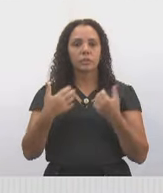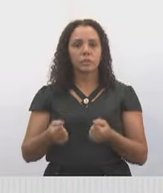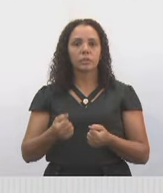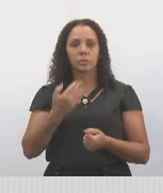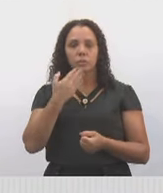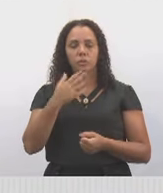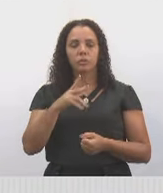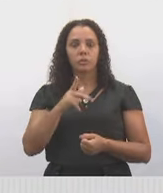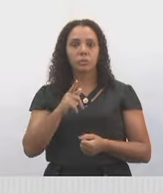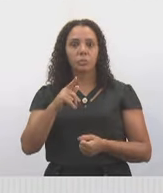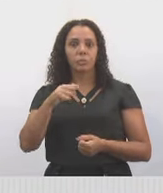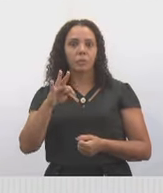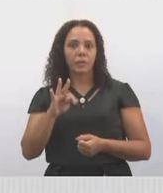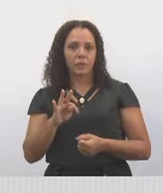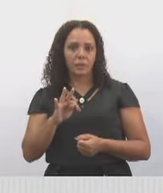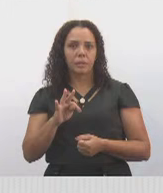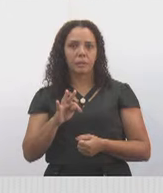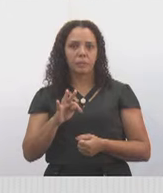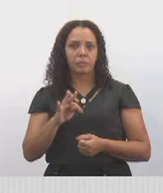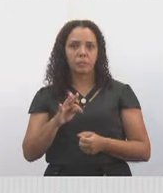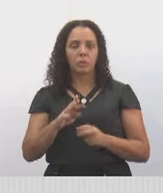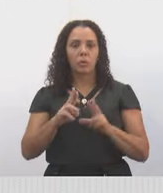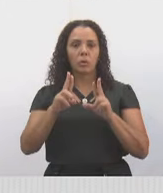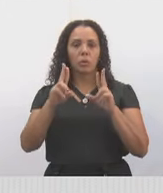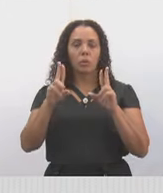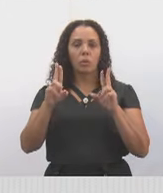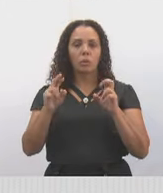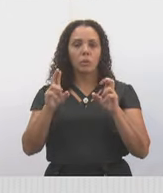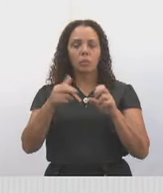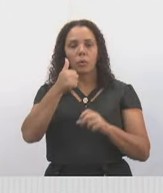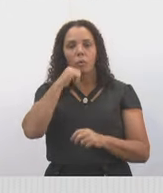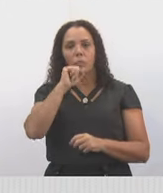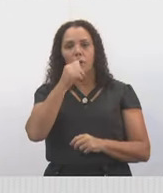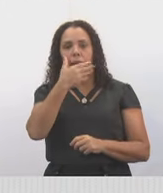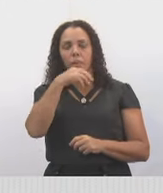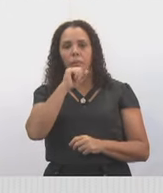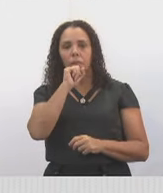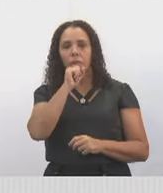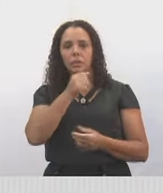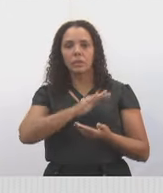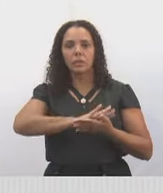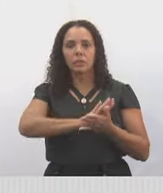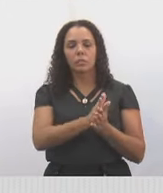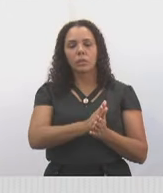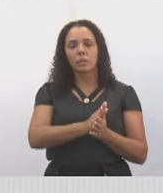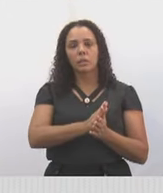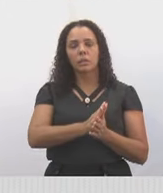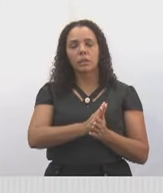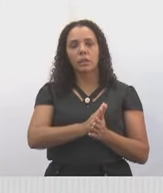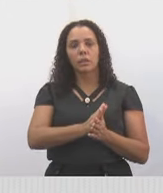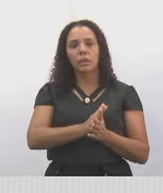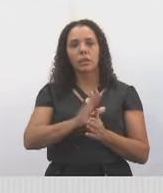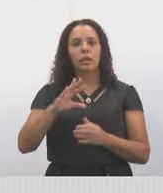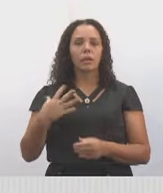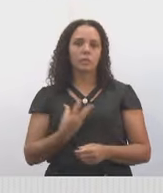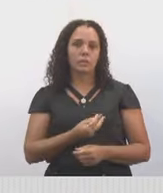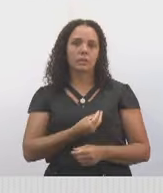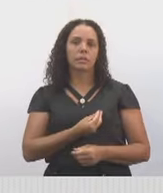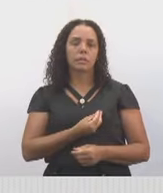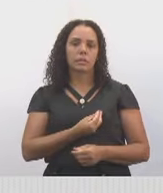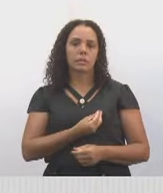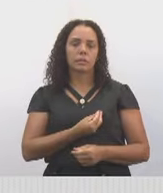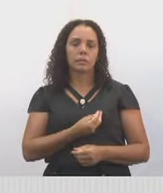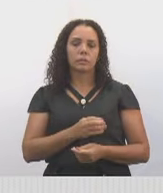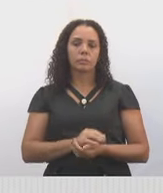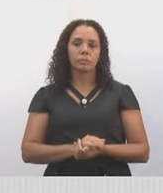partido alegou que os termos pai e mãe são discriminatórios em relação a mulheres biológicas que se identificam como homens trans no momento em que